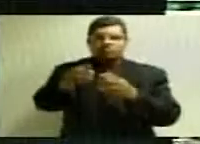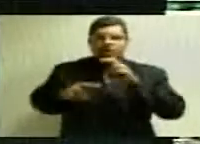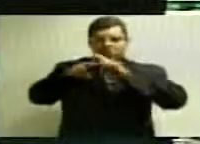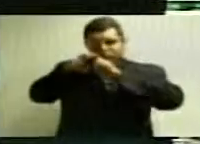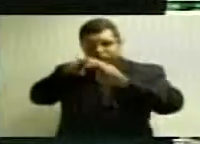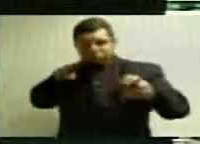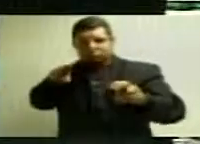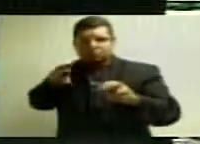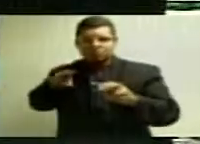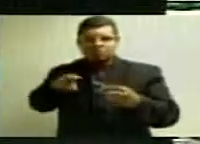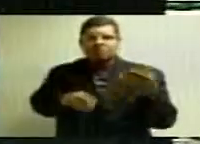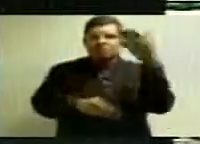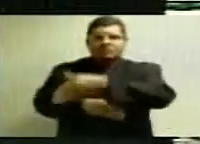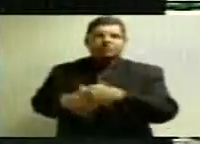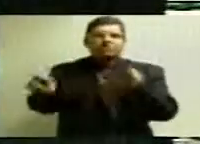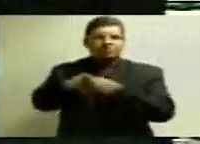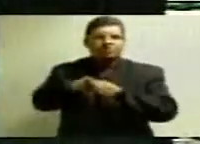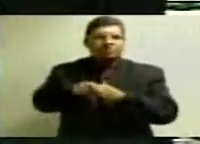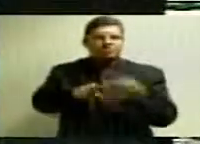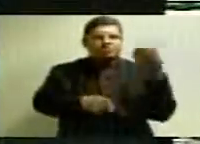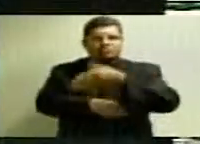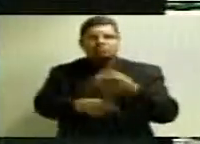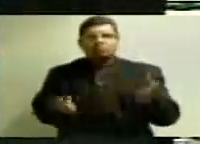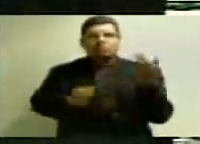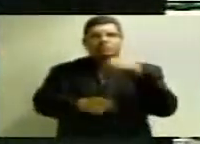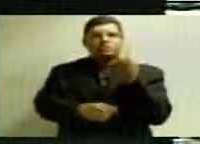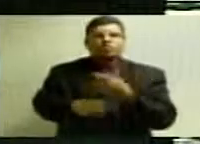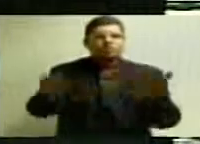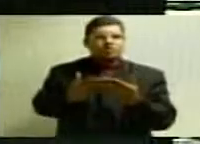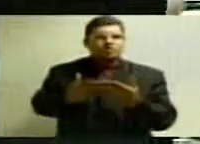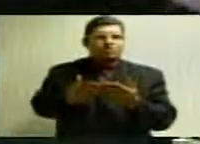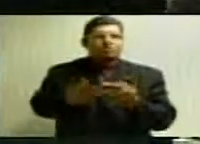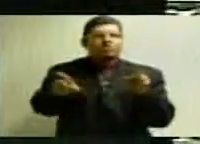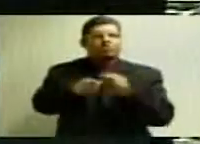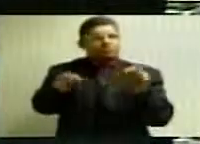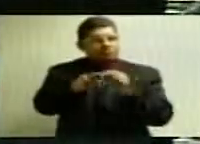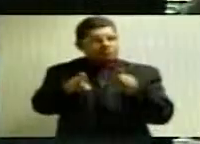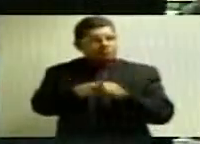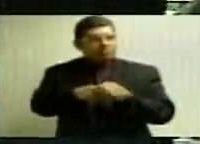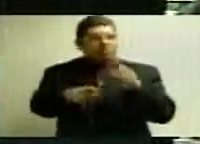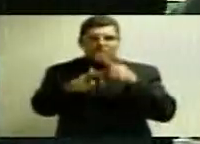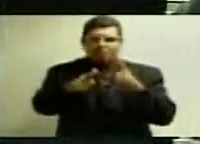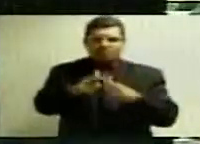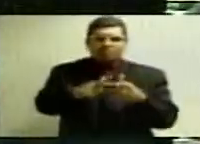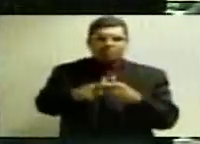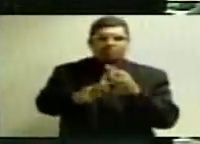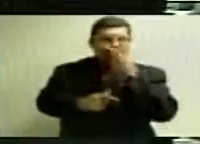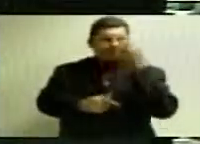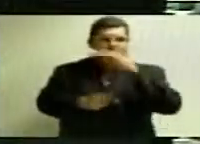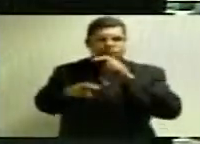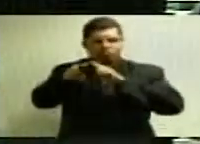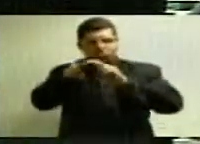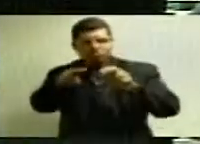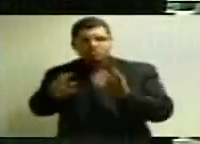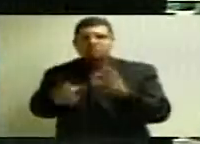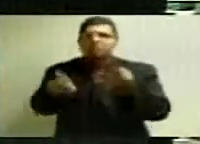trem-bala para jogar também bilhões de dinheiro do nosso erário corresponde também a uma situação muito parecida do monotrilho,